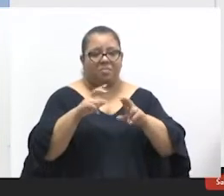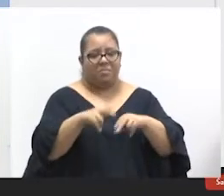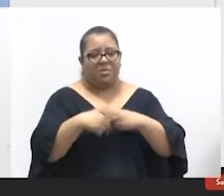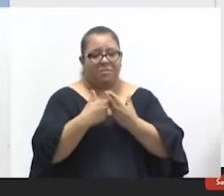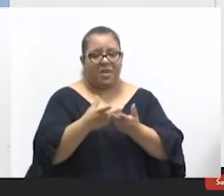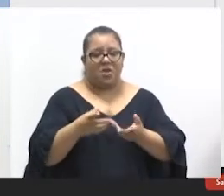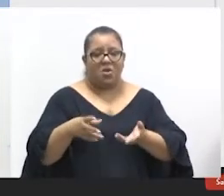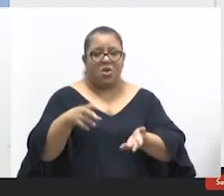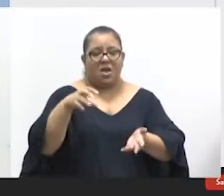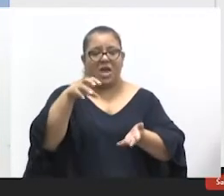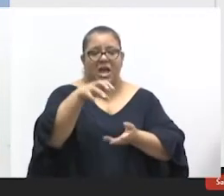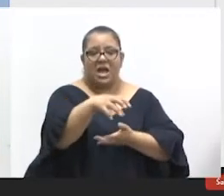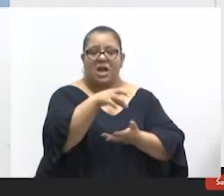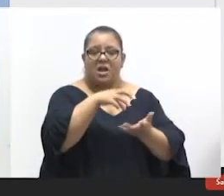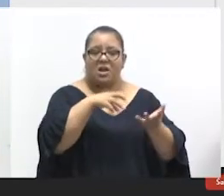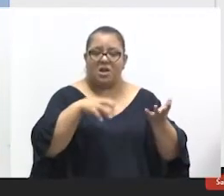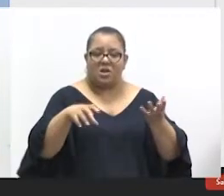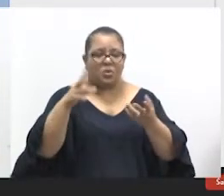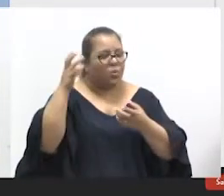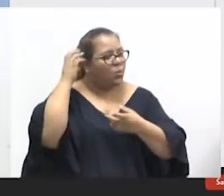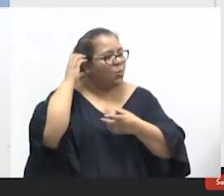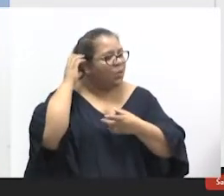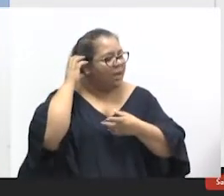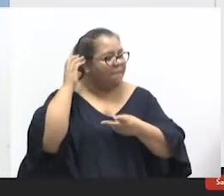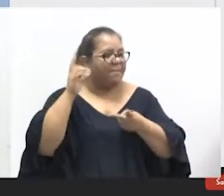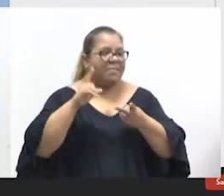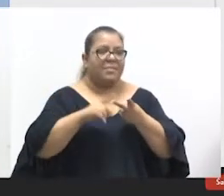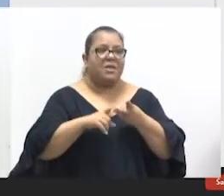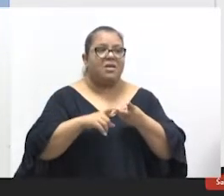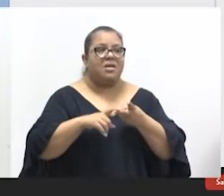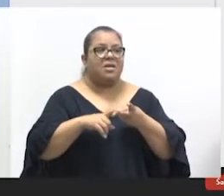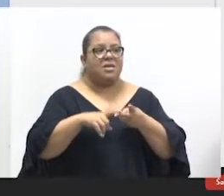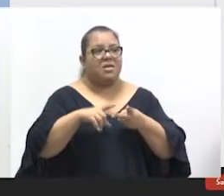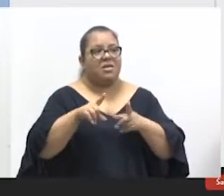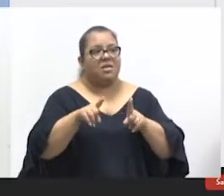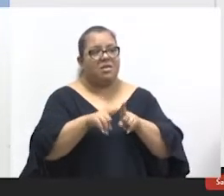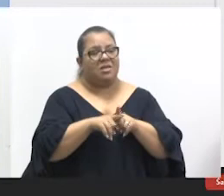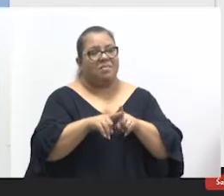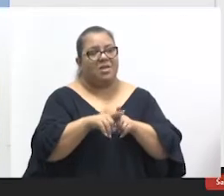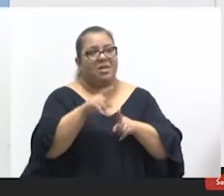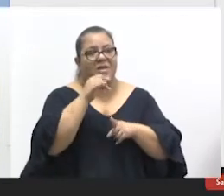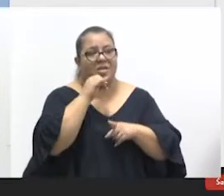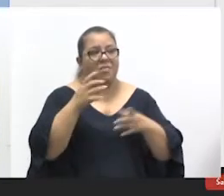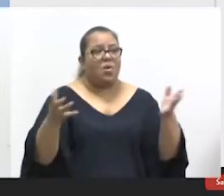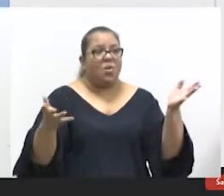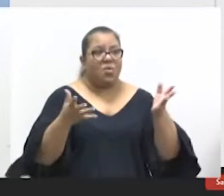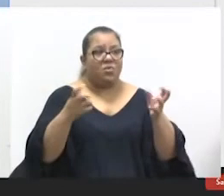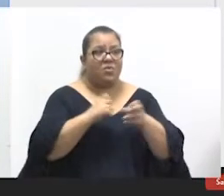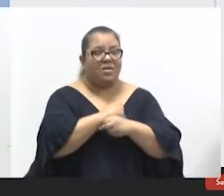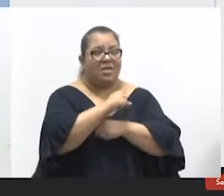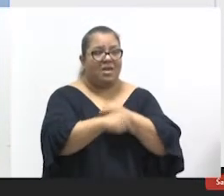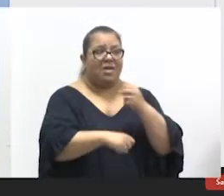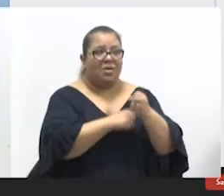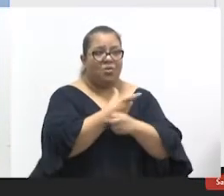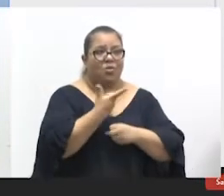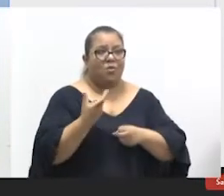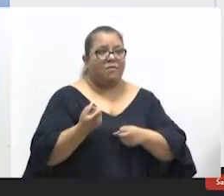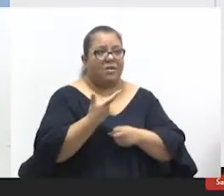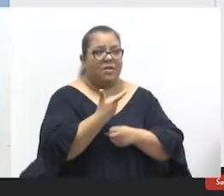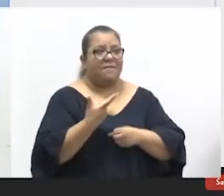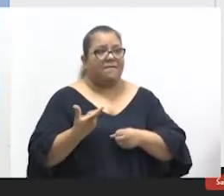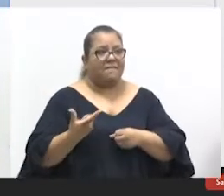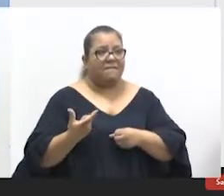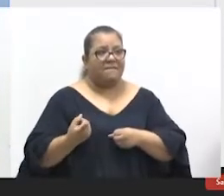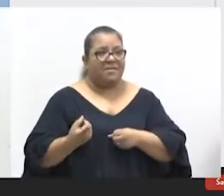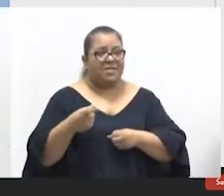na região de saúde Baixada Cuiabana, Sul Mato Grossense e Telespires. Então, o ano de 2020, em especial na região